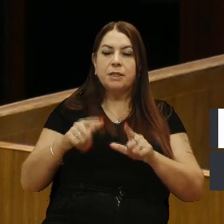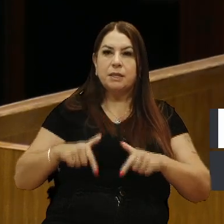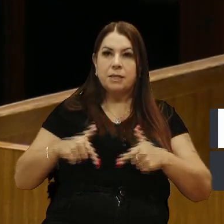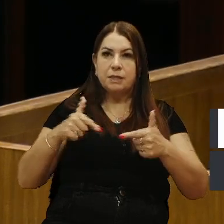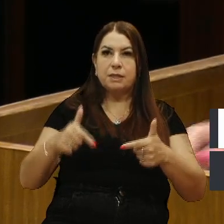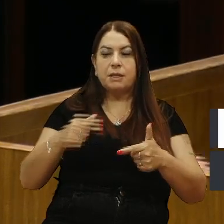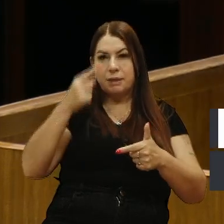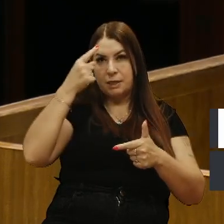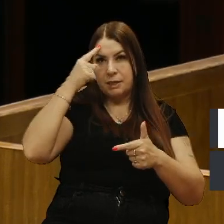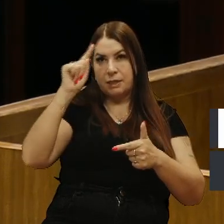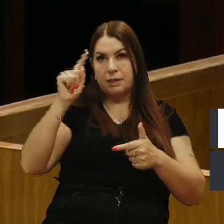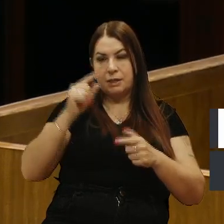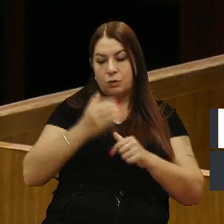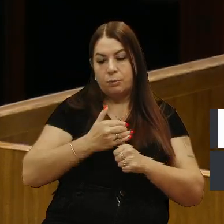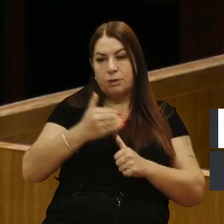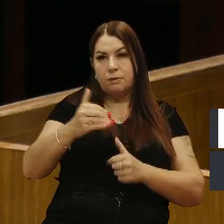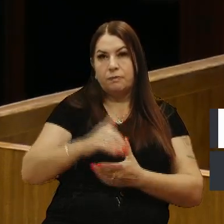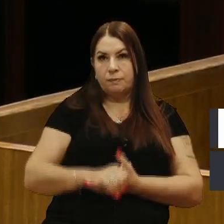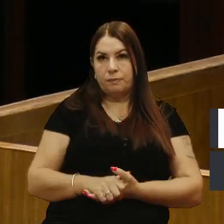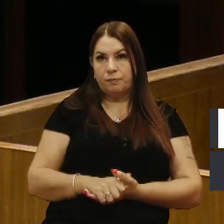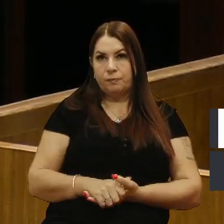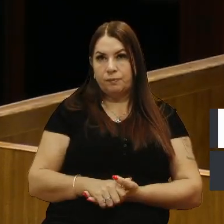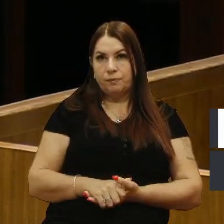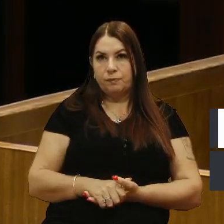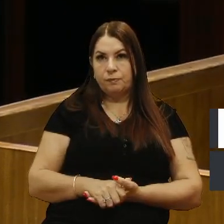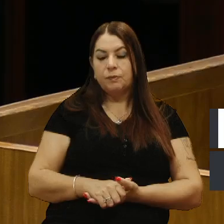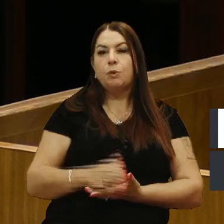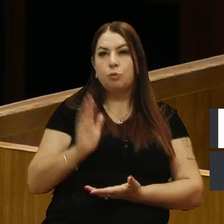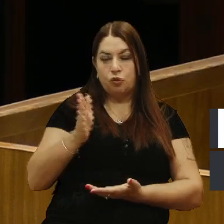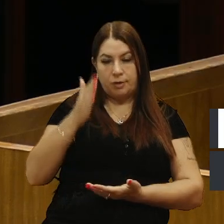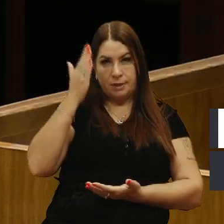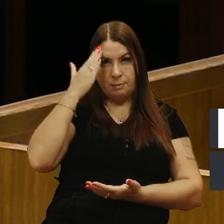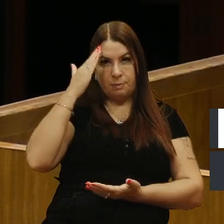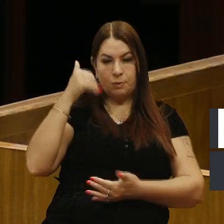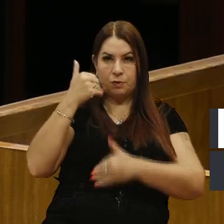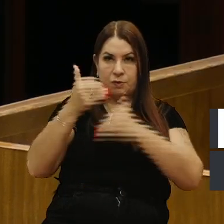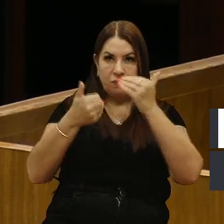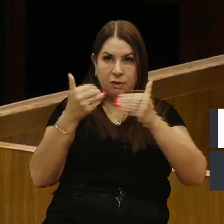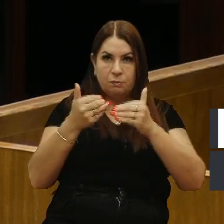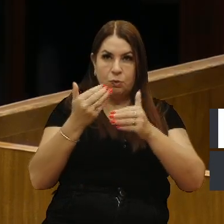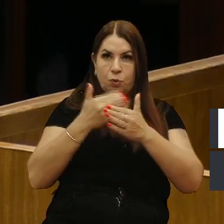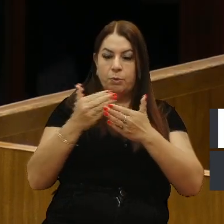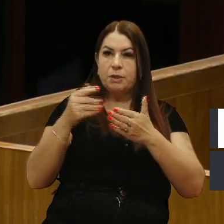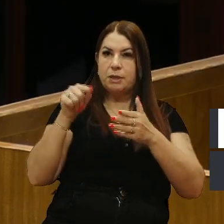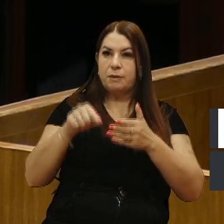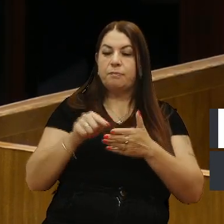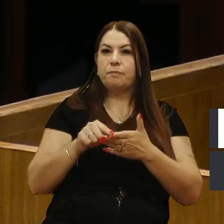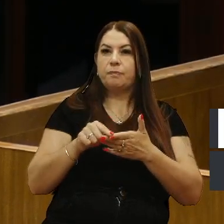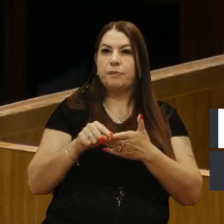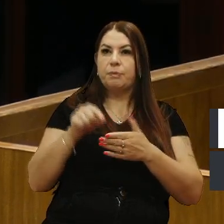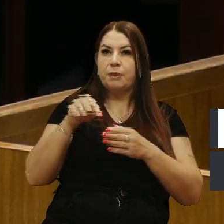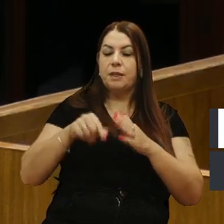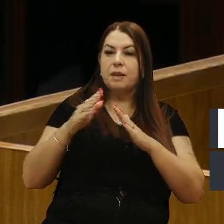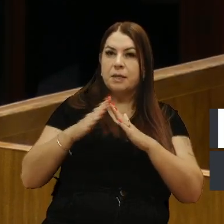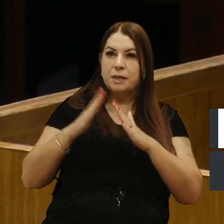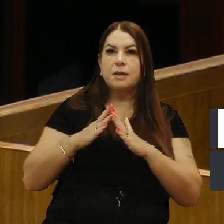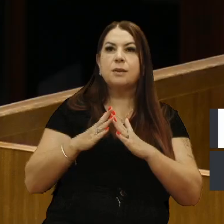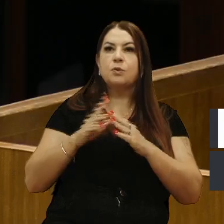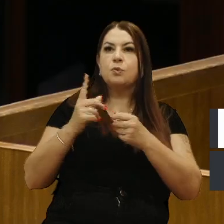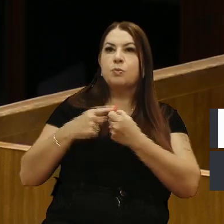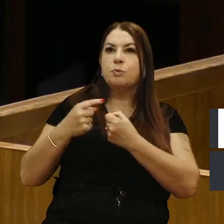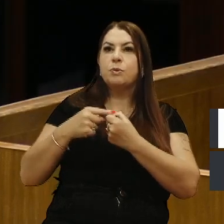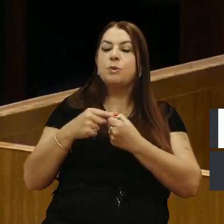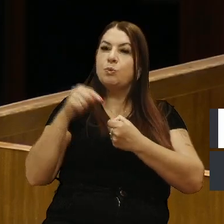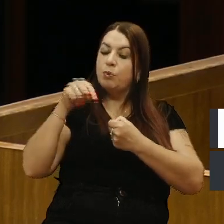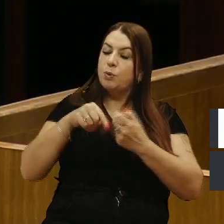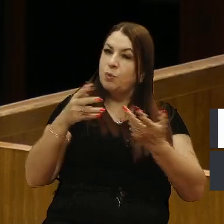e iniciativas dos seus mandatos. Como sabemos que o desenvolvimento passa necessariamente por esta casa aqui no município, então